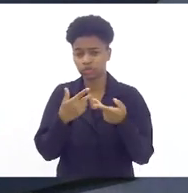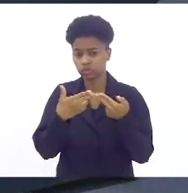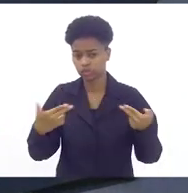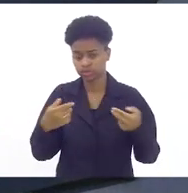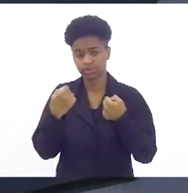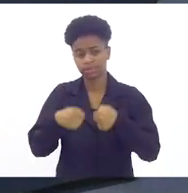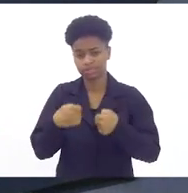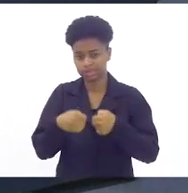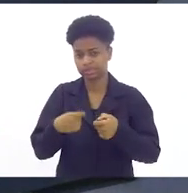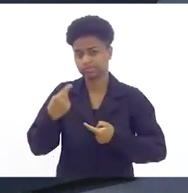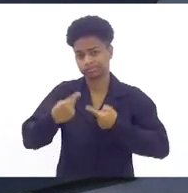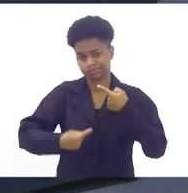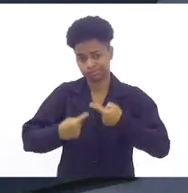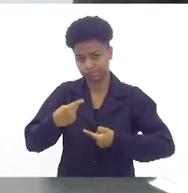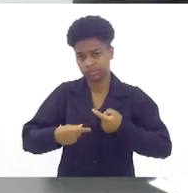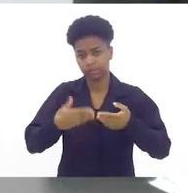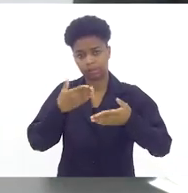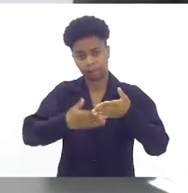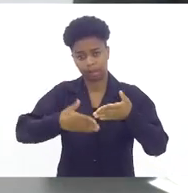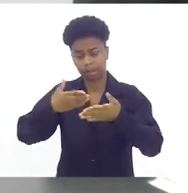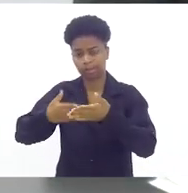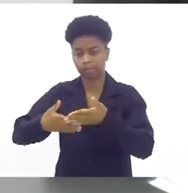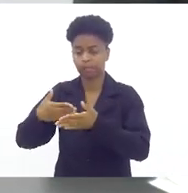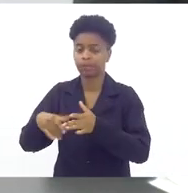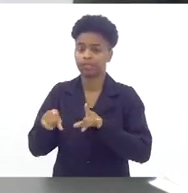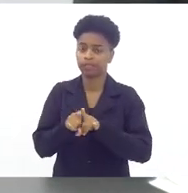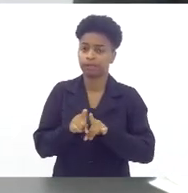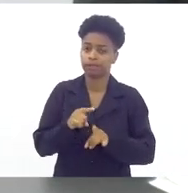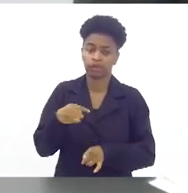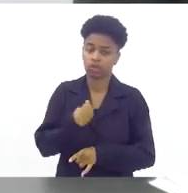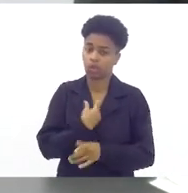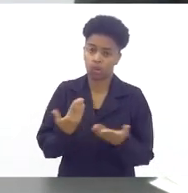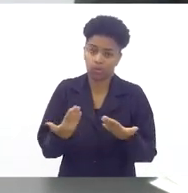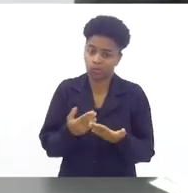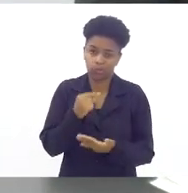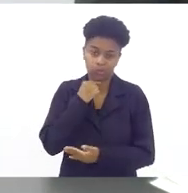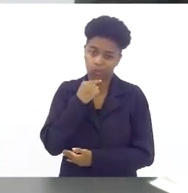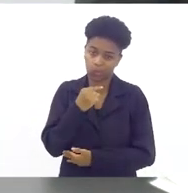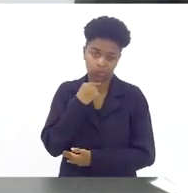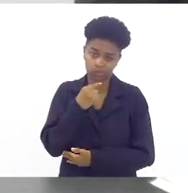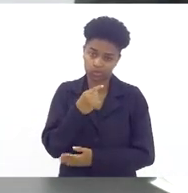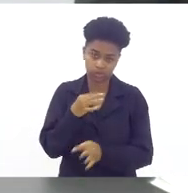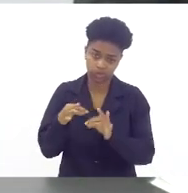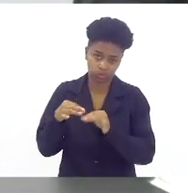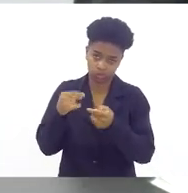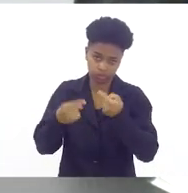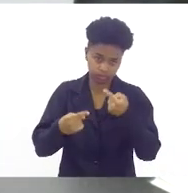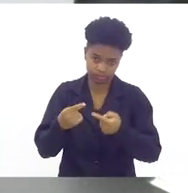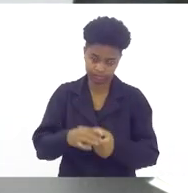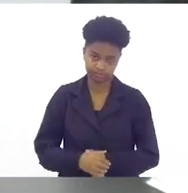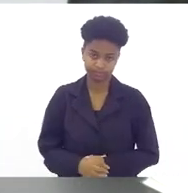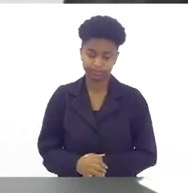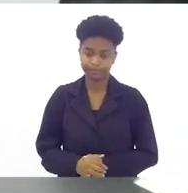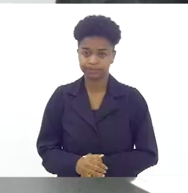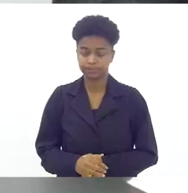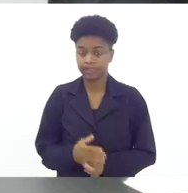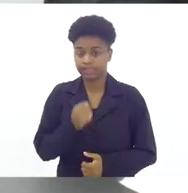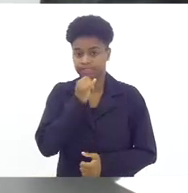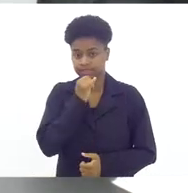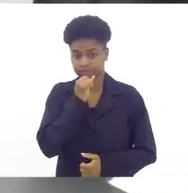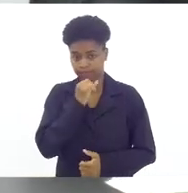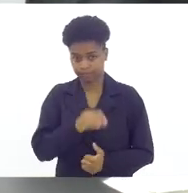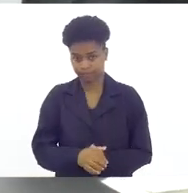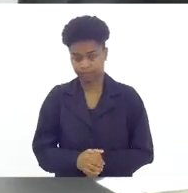precisa enfrentar e que a gente hoje aqui não teve o conjunto dos elementos né Por Exemplo